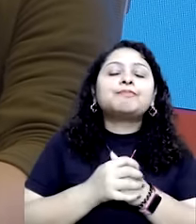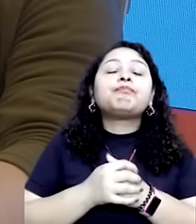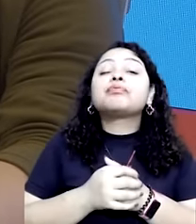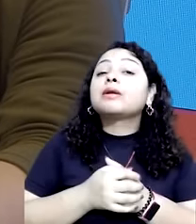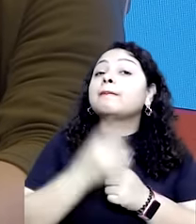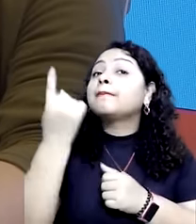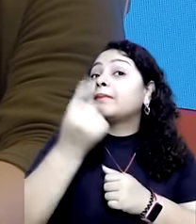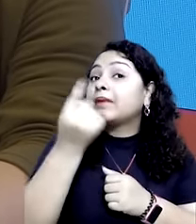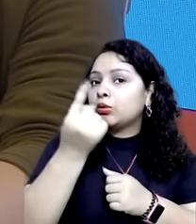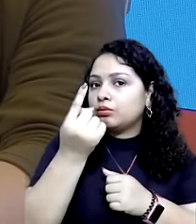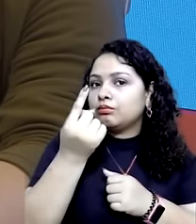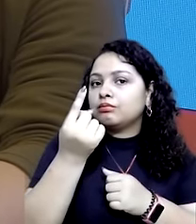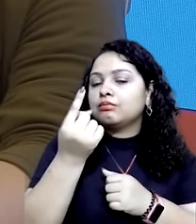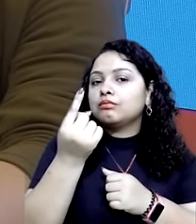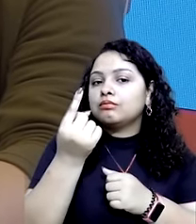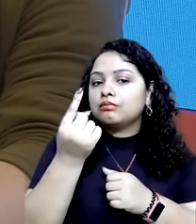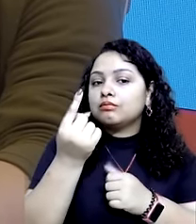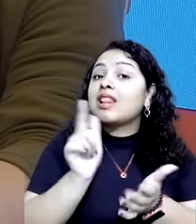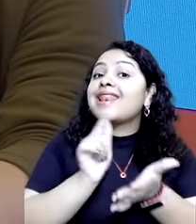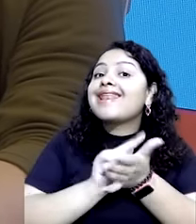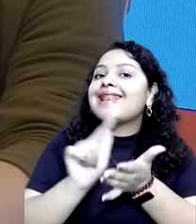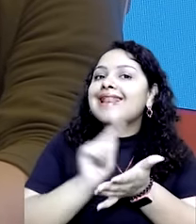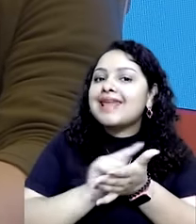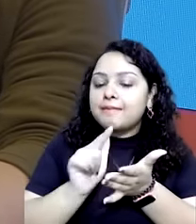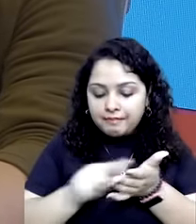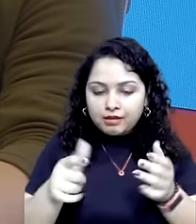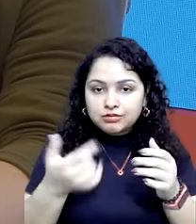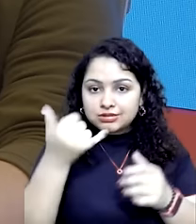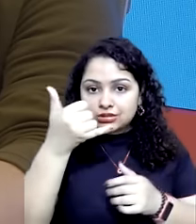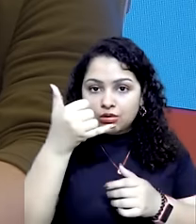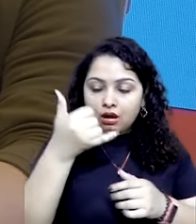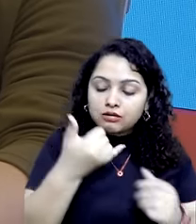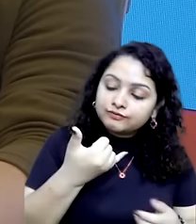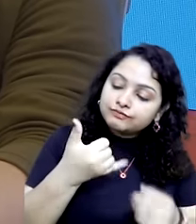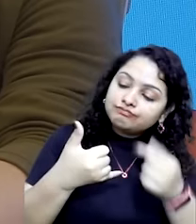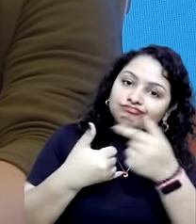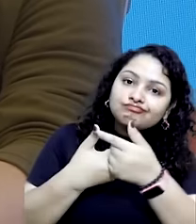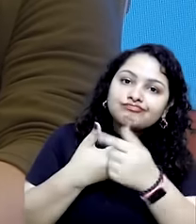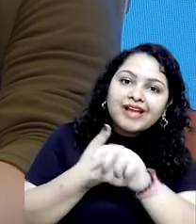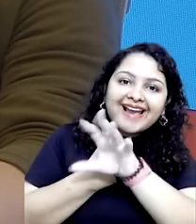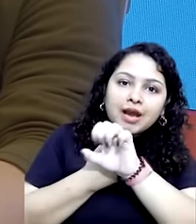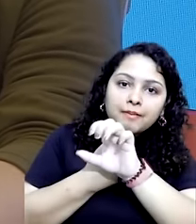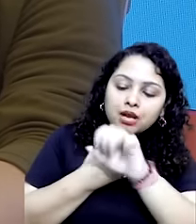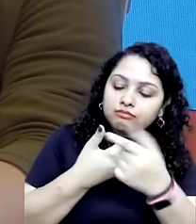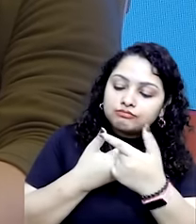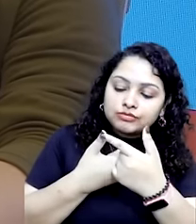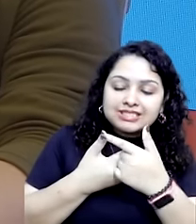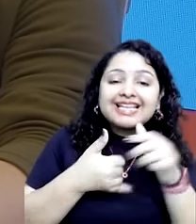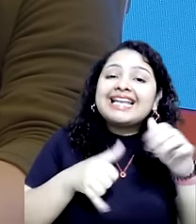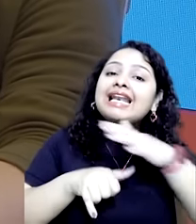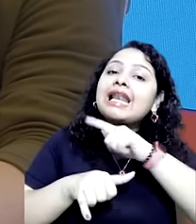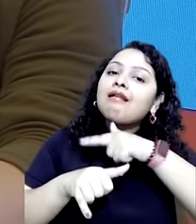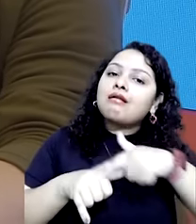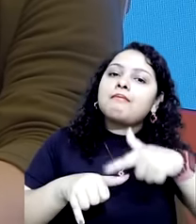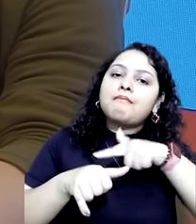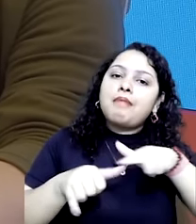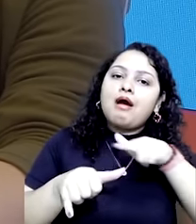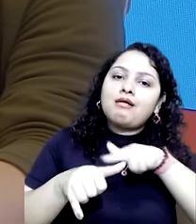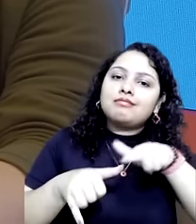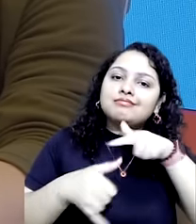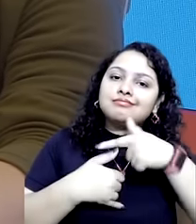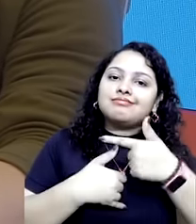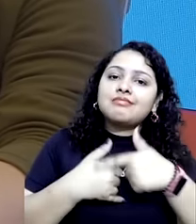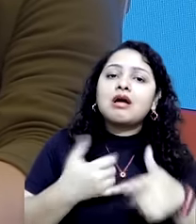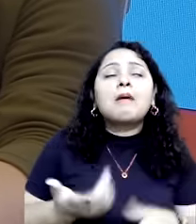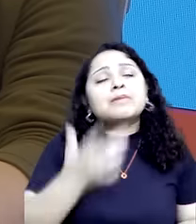coisa fazer limpar a lente do celular você tem que limpar a lente da câmera porque às vezes a pessoa fala ah meu